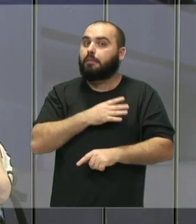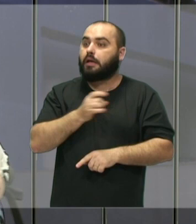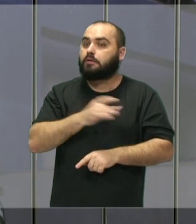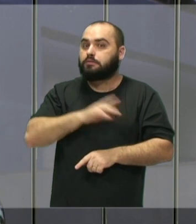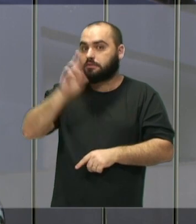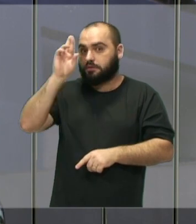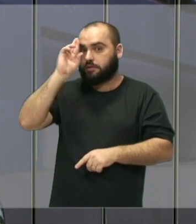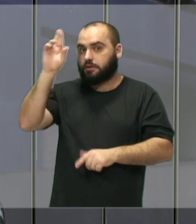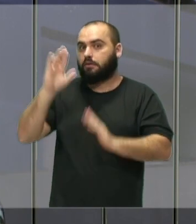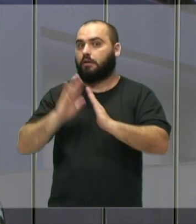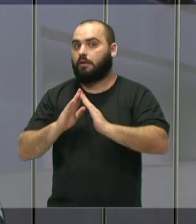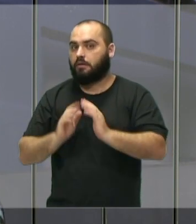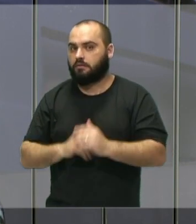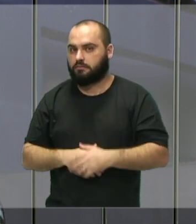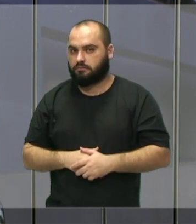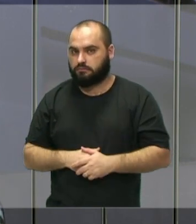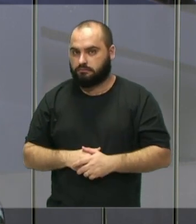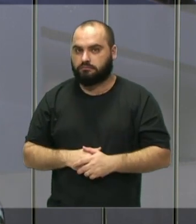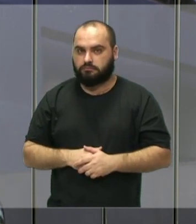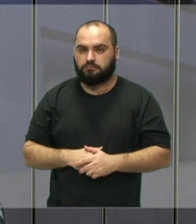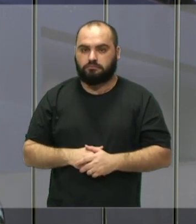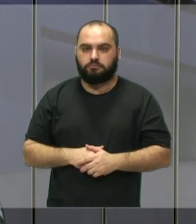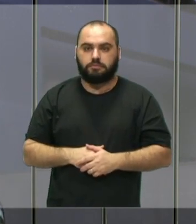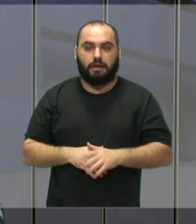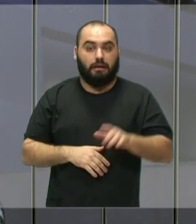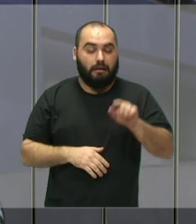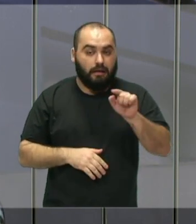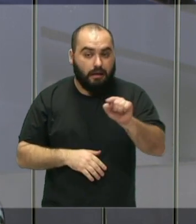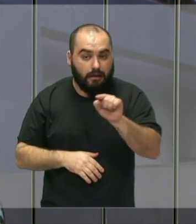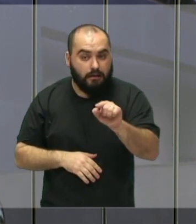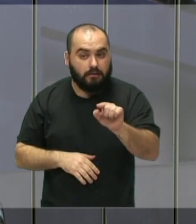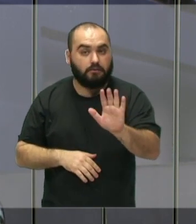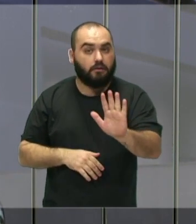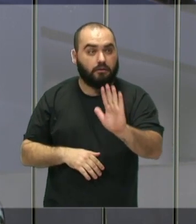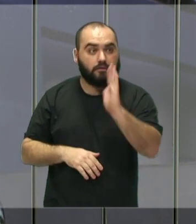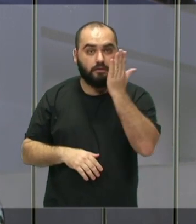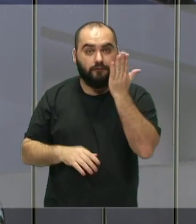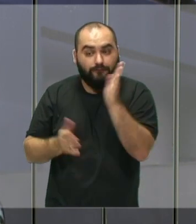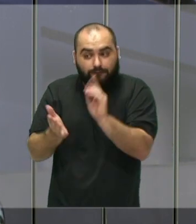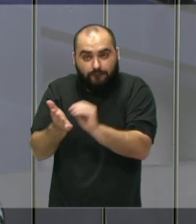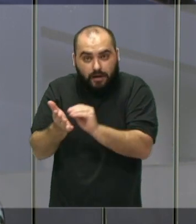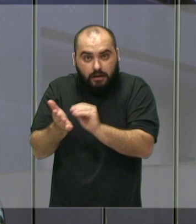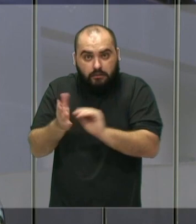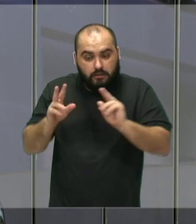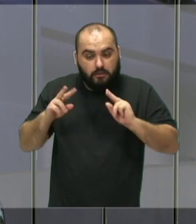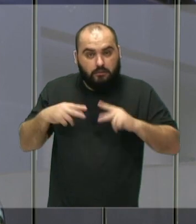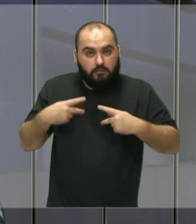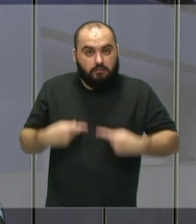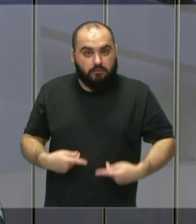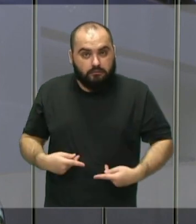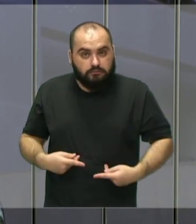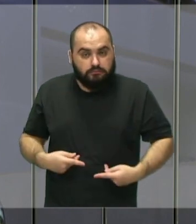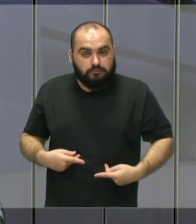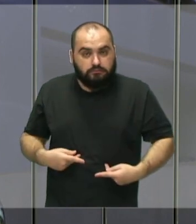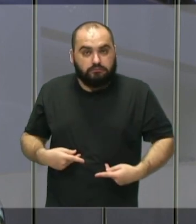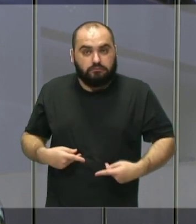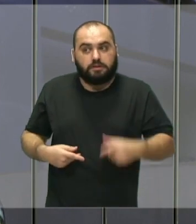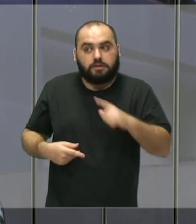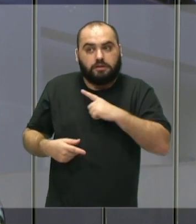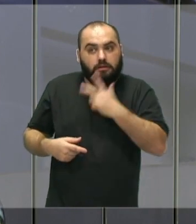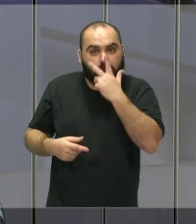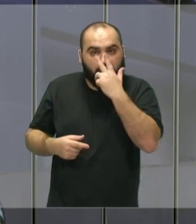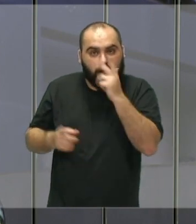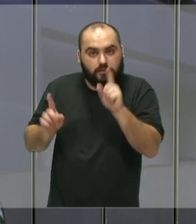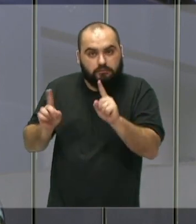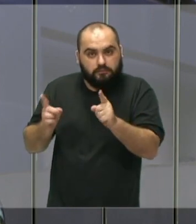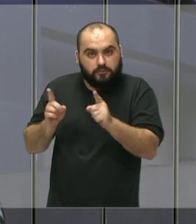casa. Então, eu acho que essa atrocidade e falta de humanidade está cada vez menor, né? Acho que